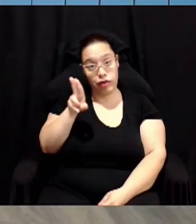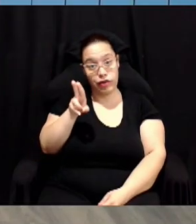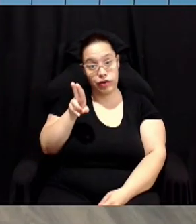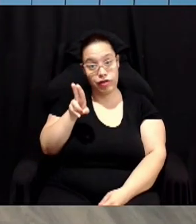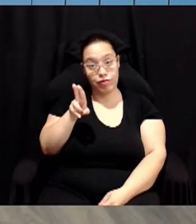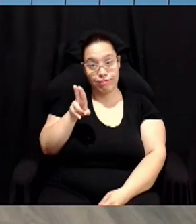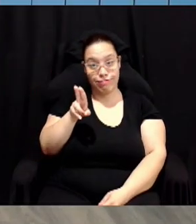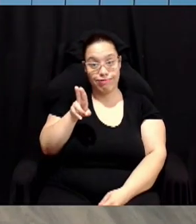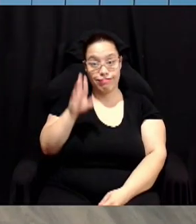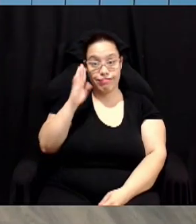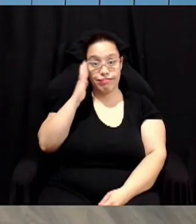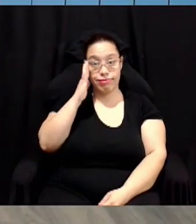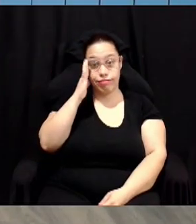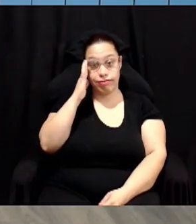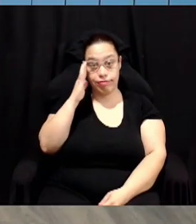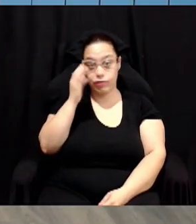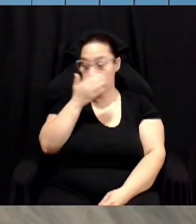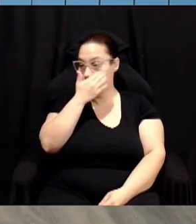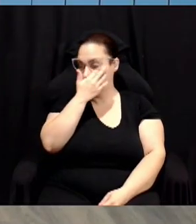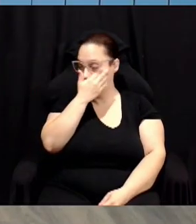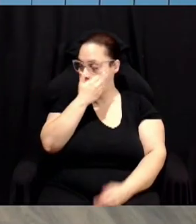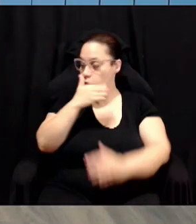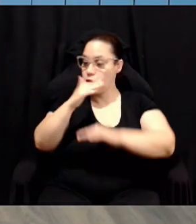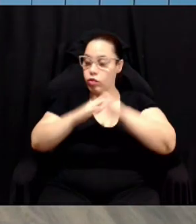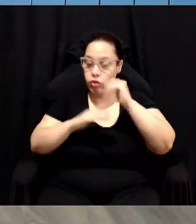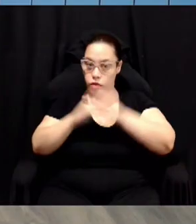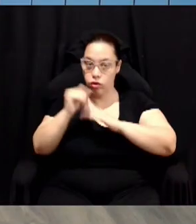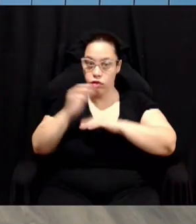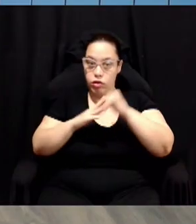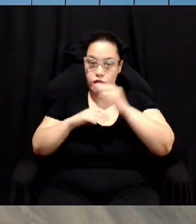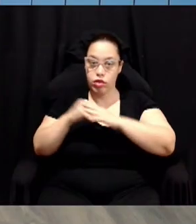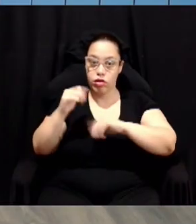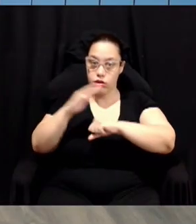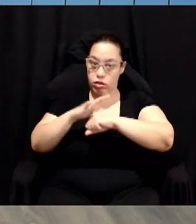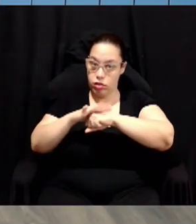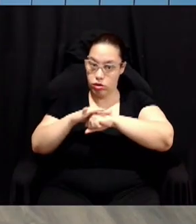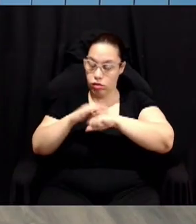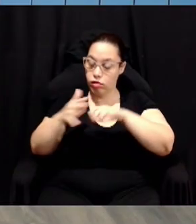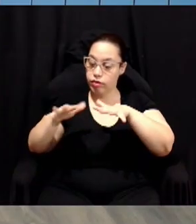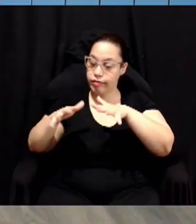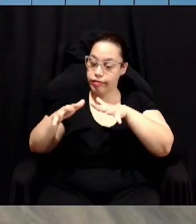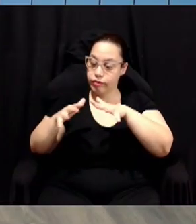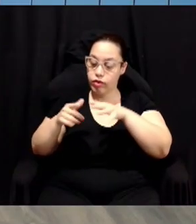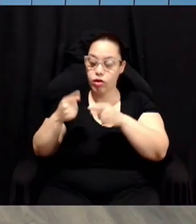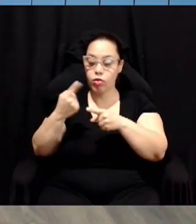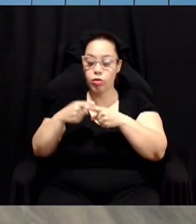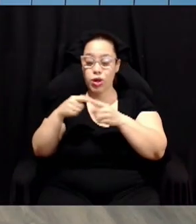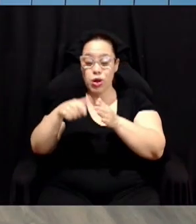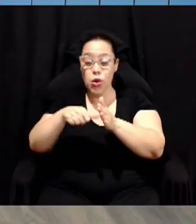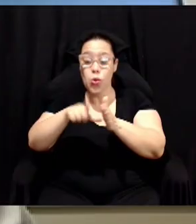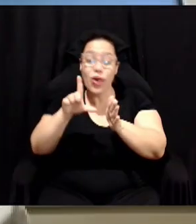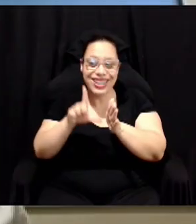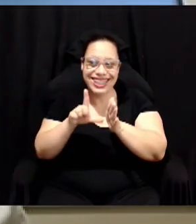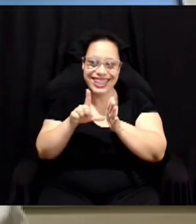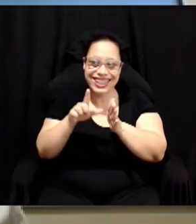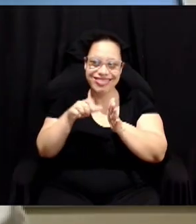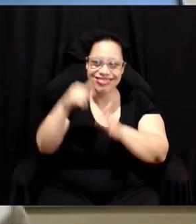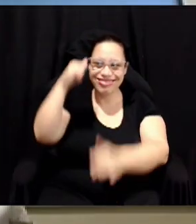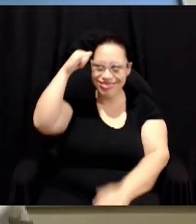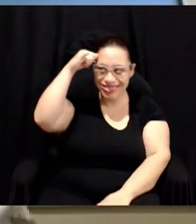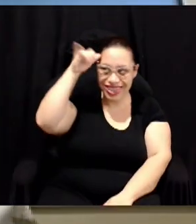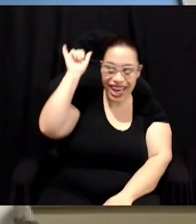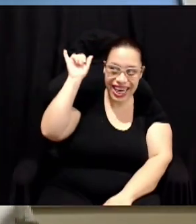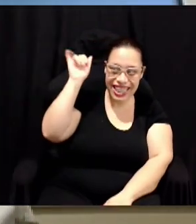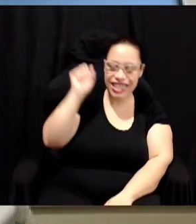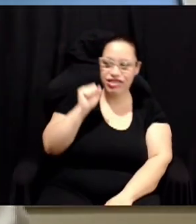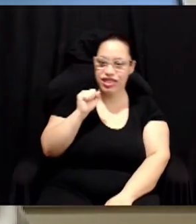grande trunfo no tratamento da doença de Parkinson. Porque o precocemente é quando você tem uma pessoa que começa a